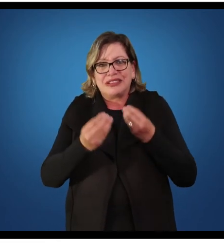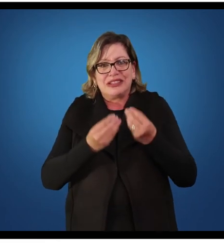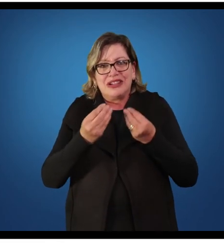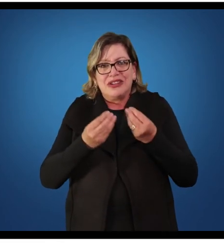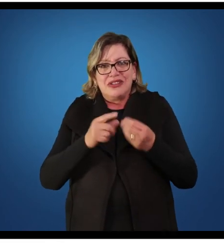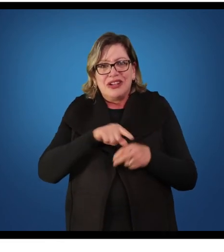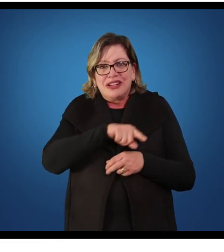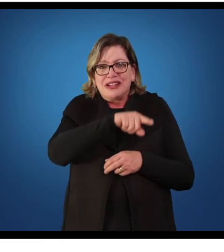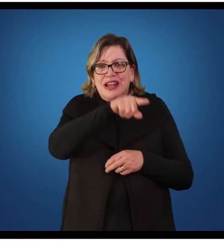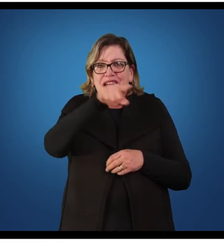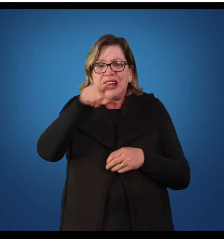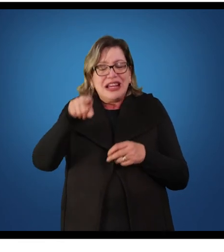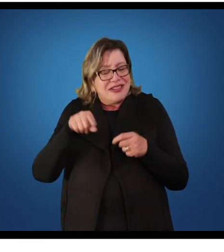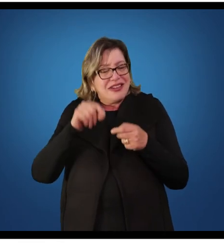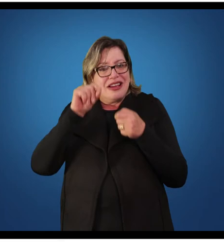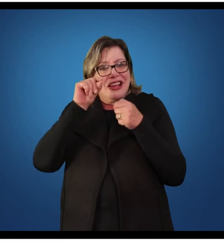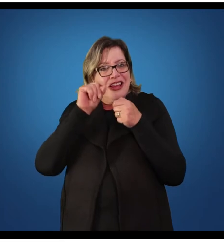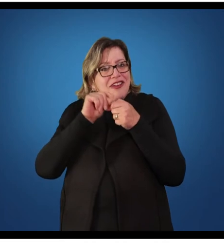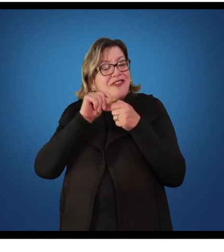vocês irão fazer